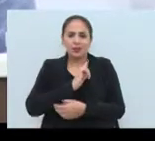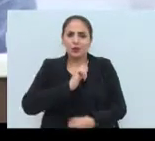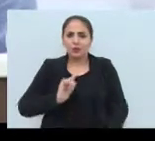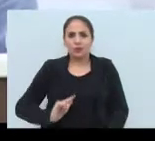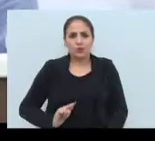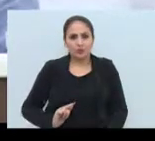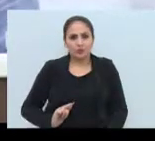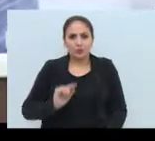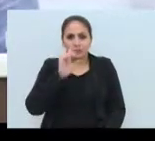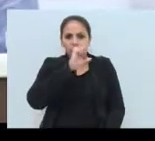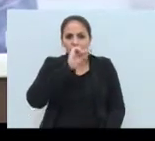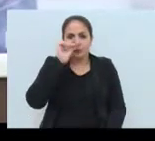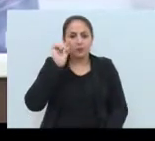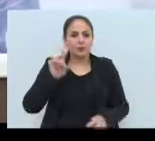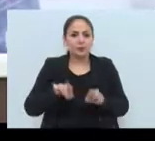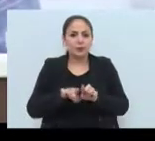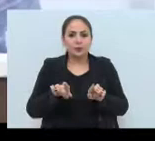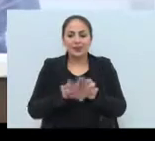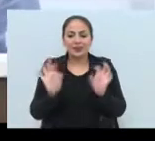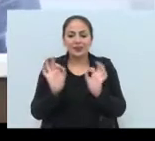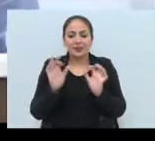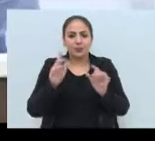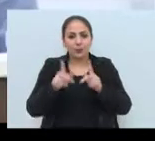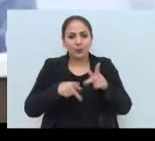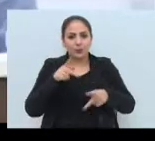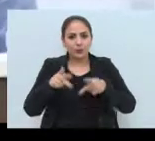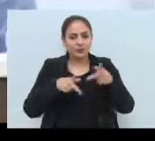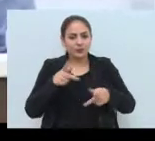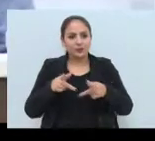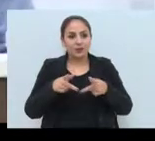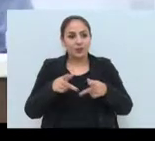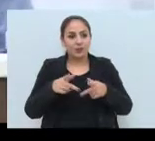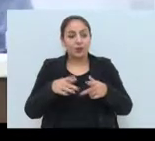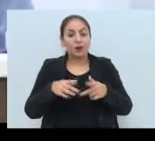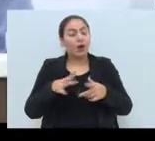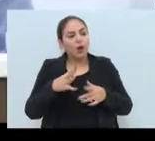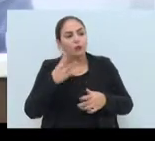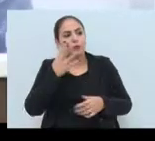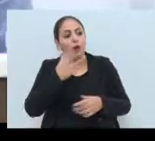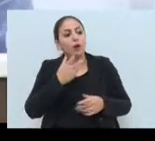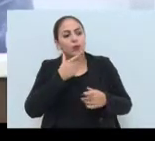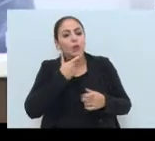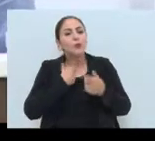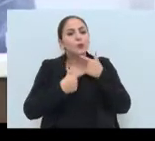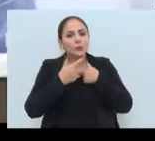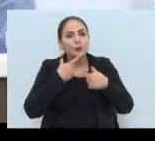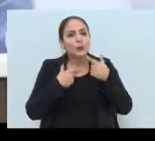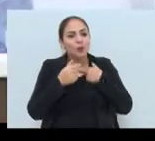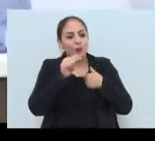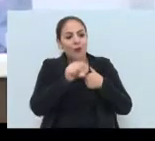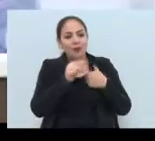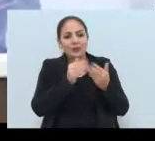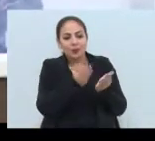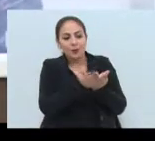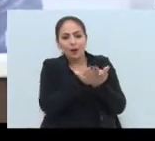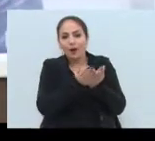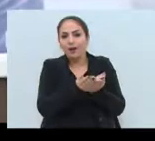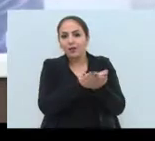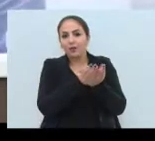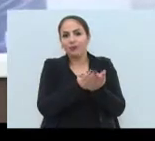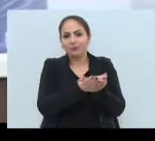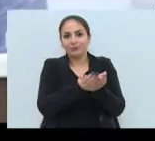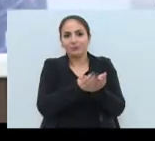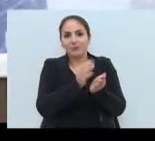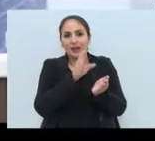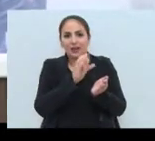o governo municipal e nem a população, de fato, abraçou aquele monumento, de fato, adotou aquele